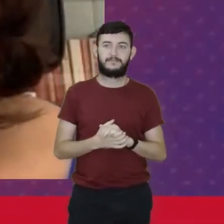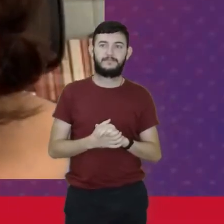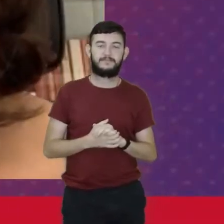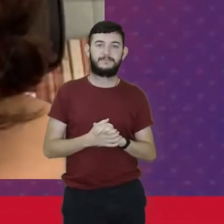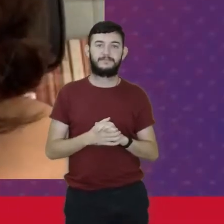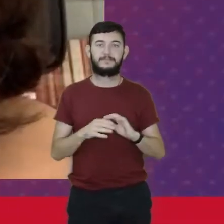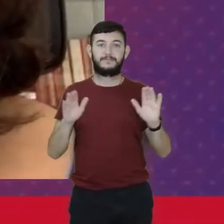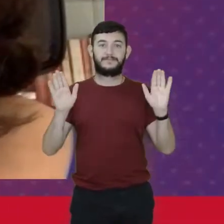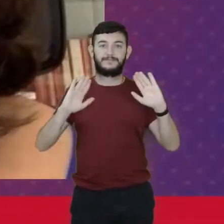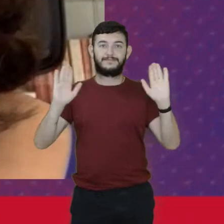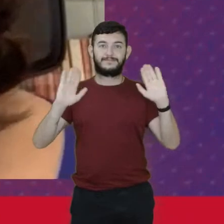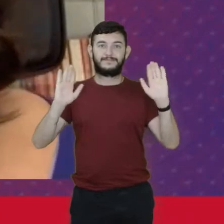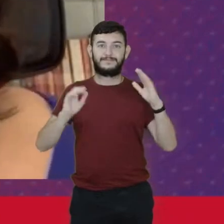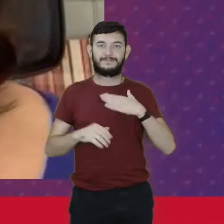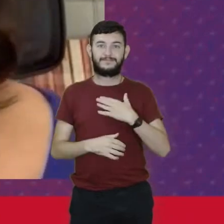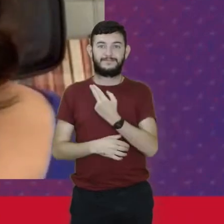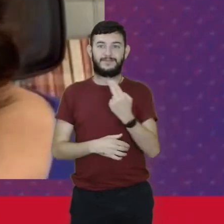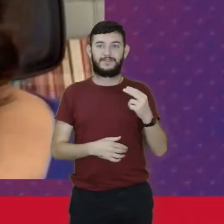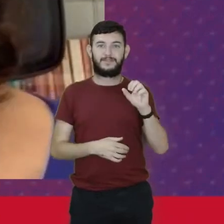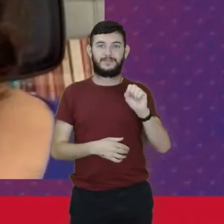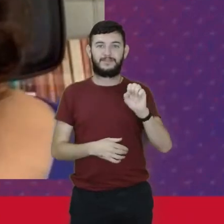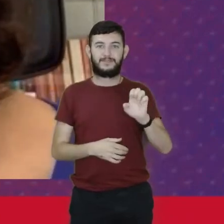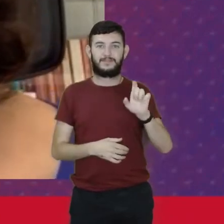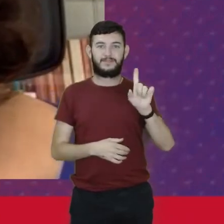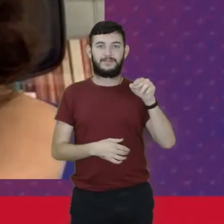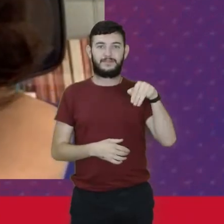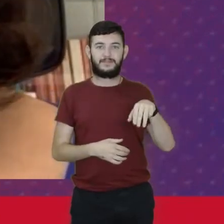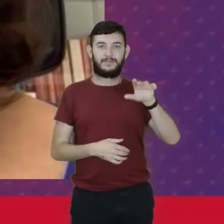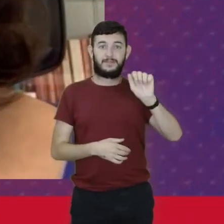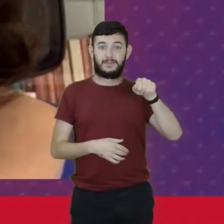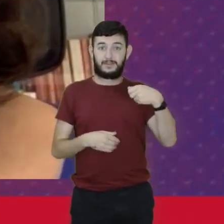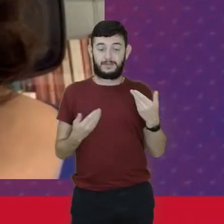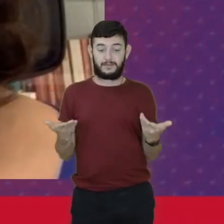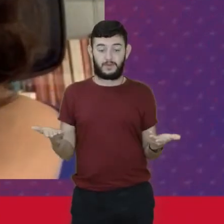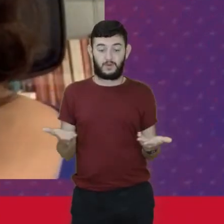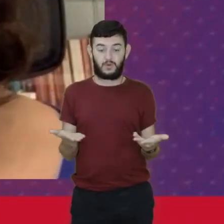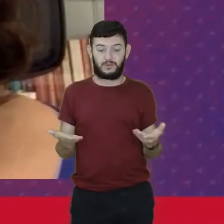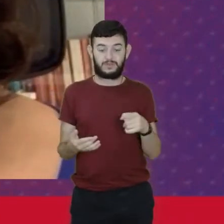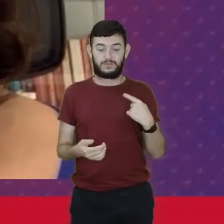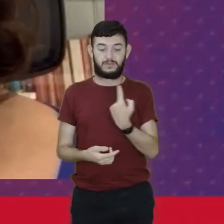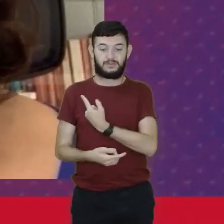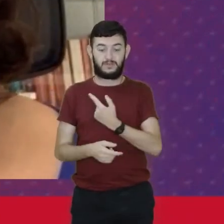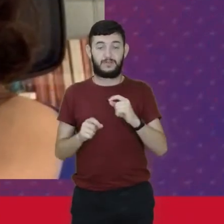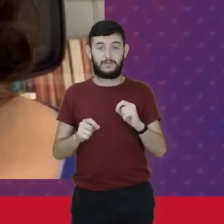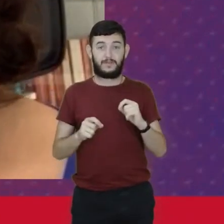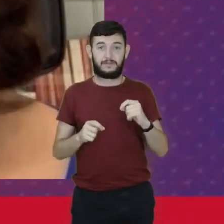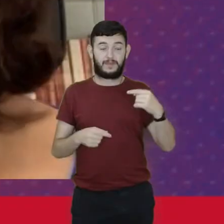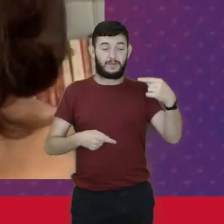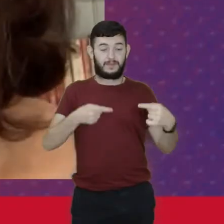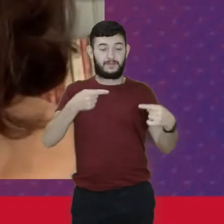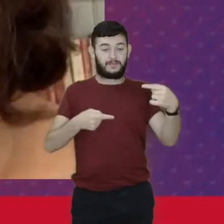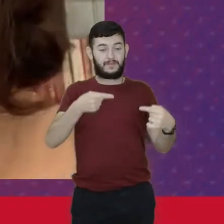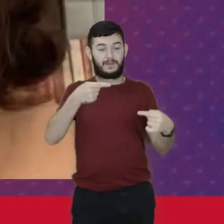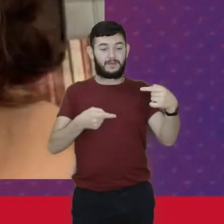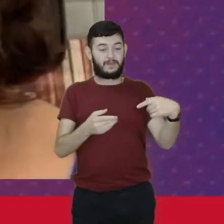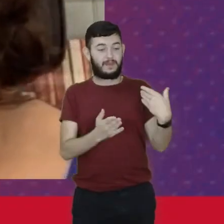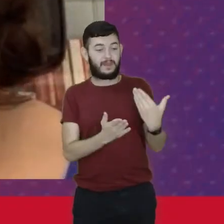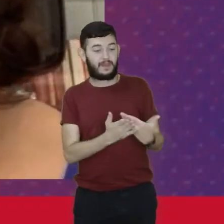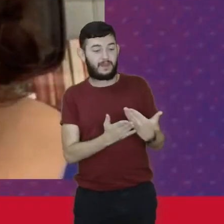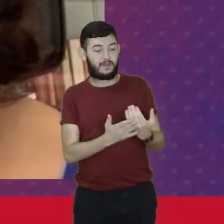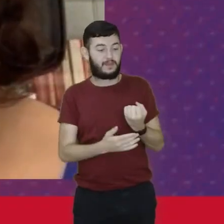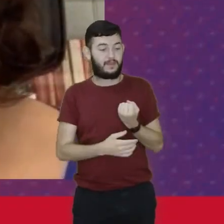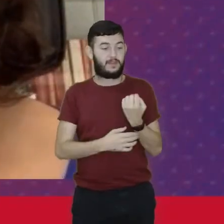Olá, meu nome é Selma Rocha. Hoje nós vamos desenvolver a aula 4